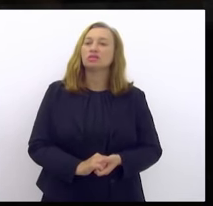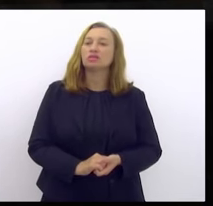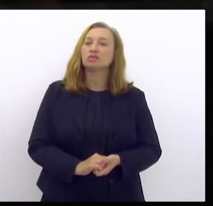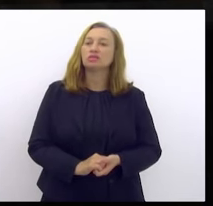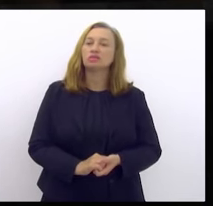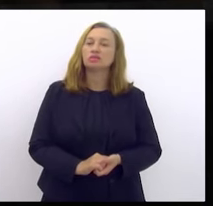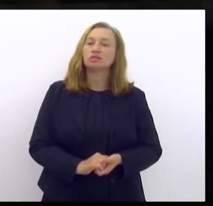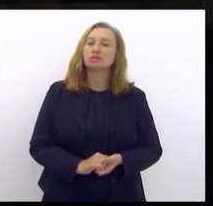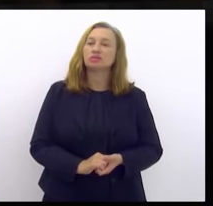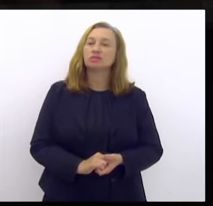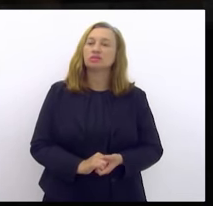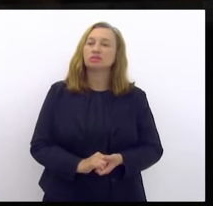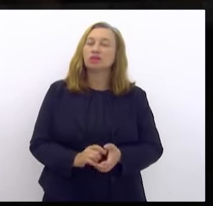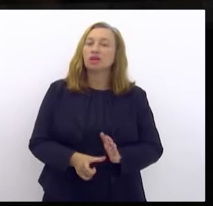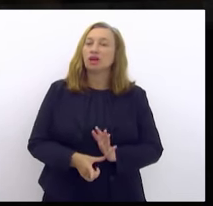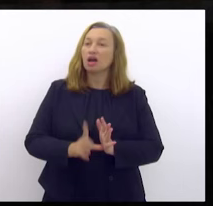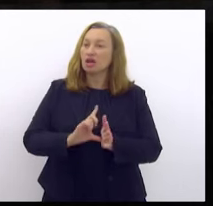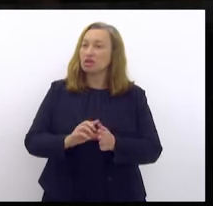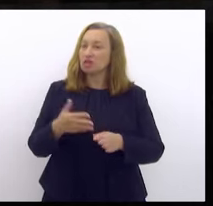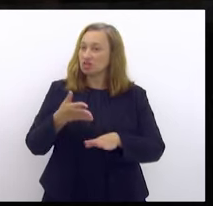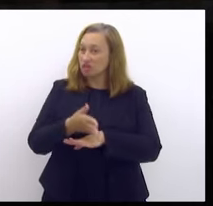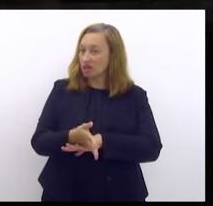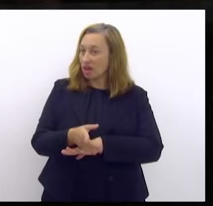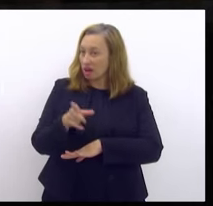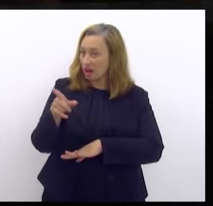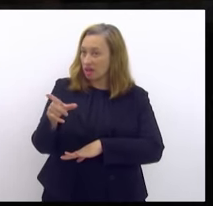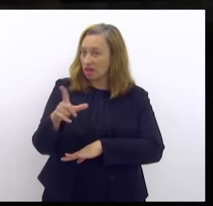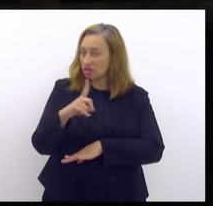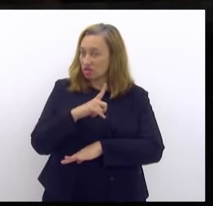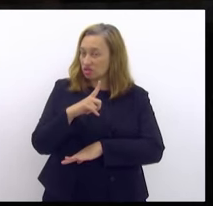Isso, antes dele chegar lá, tinha